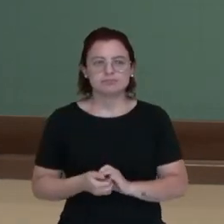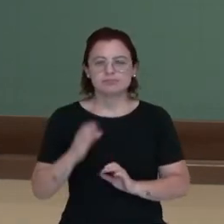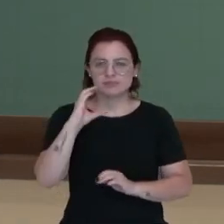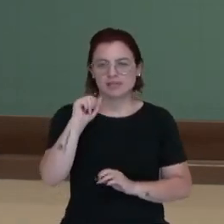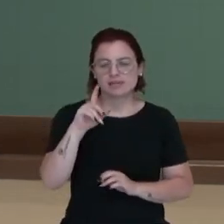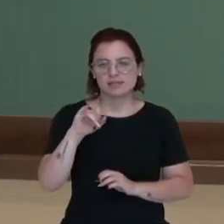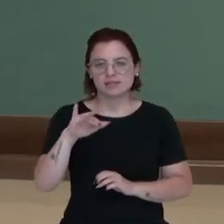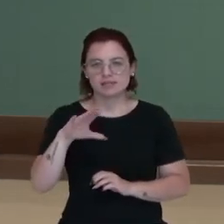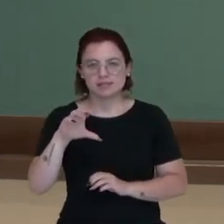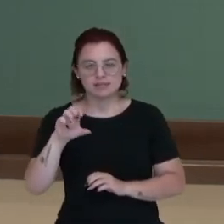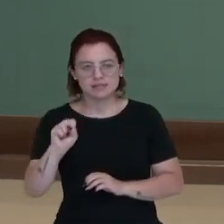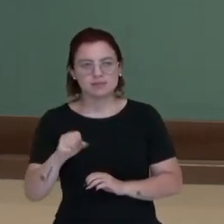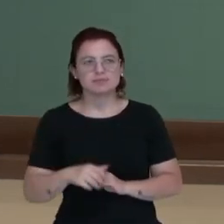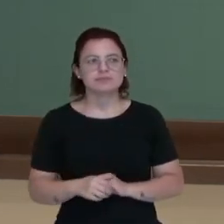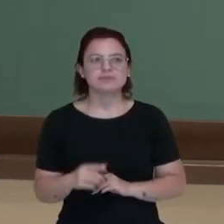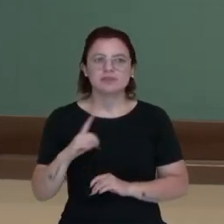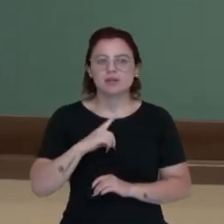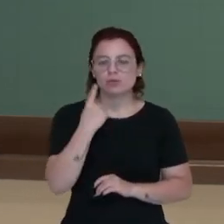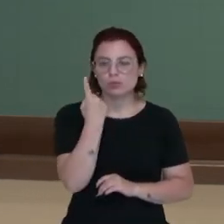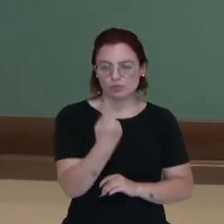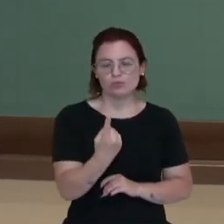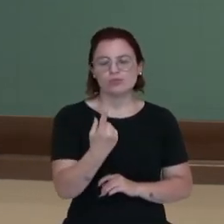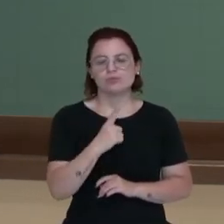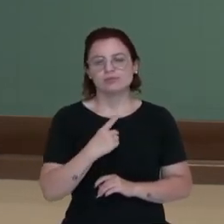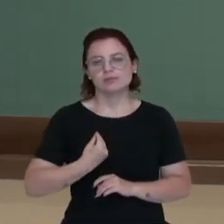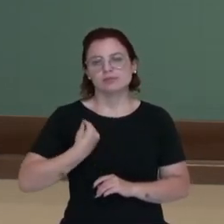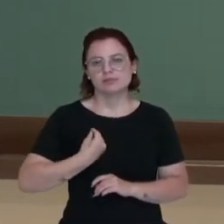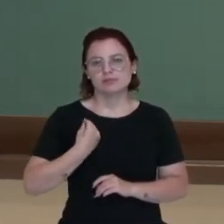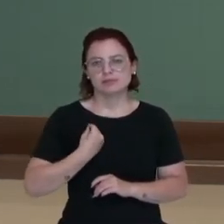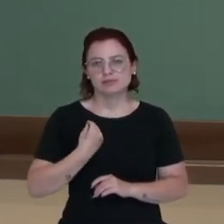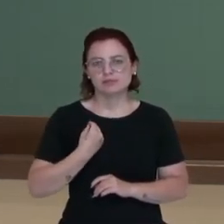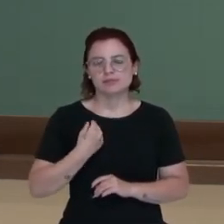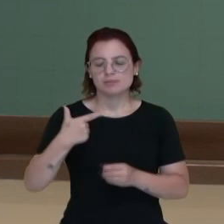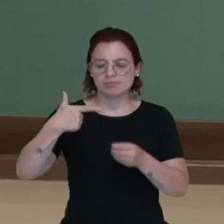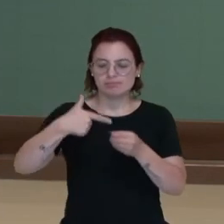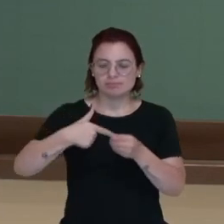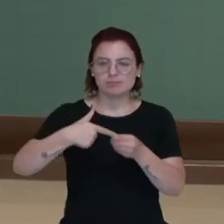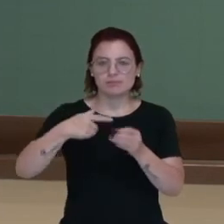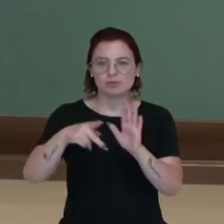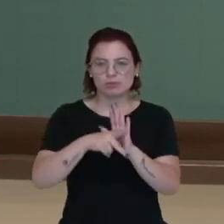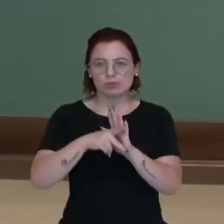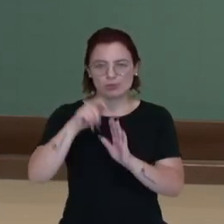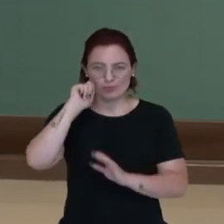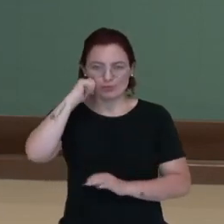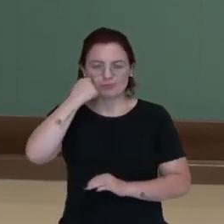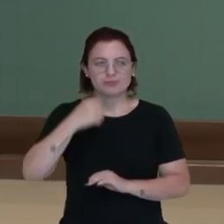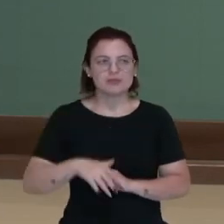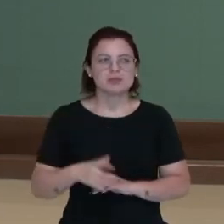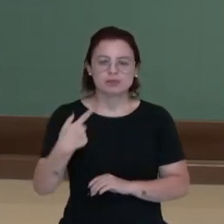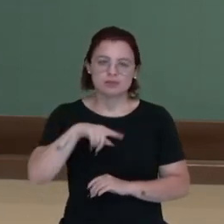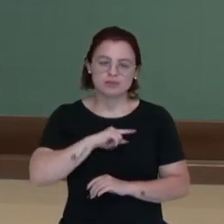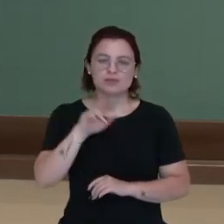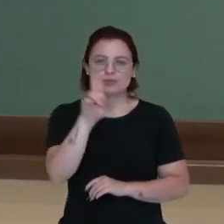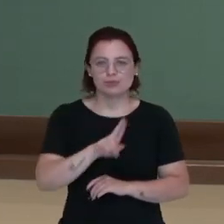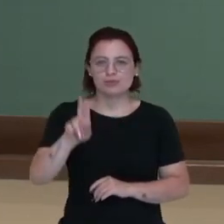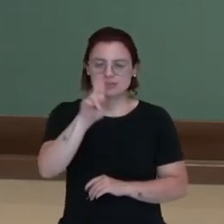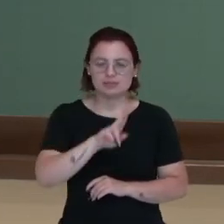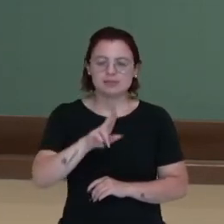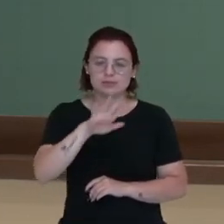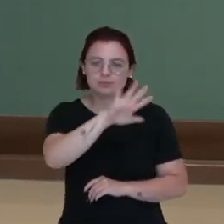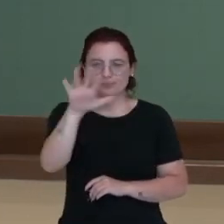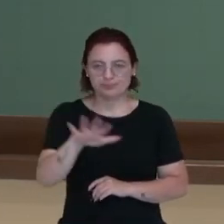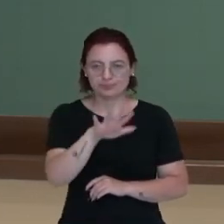um dos hidrocarbonetos presentes no óleo diesel. Esse combustível usado sobretudo